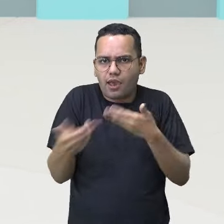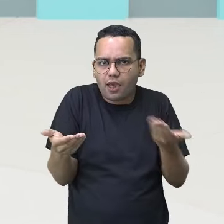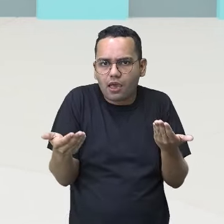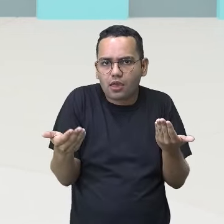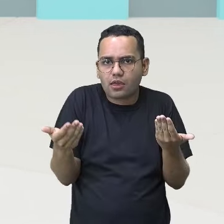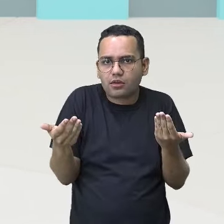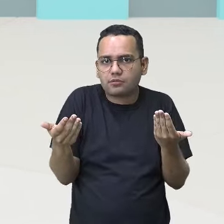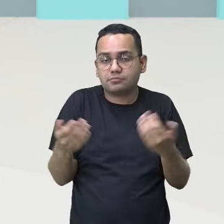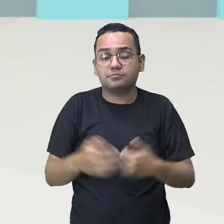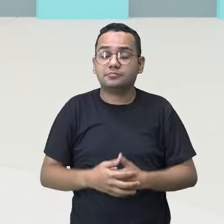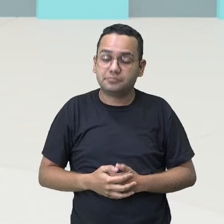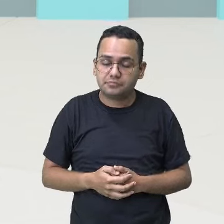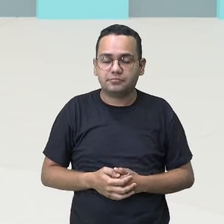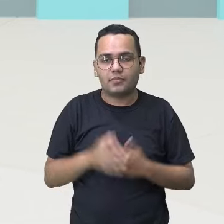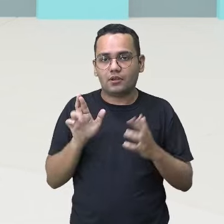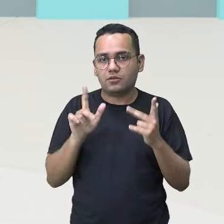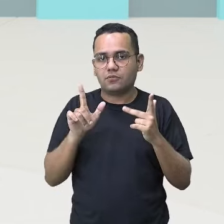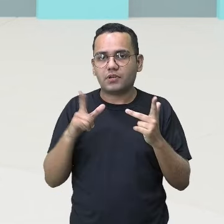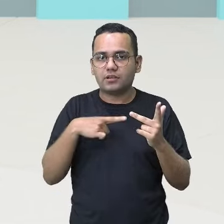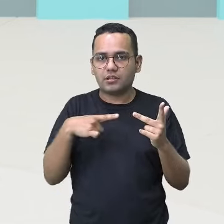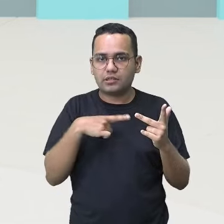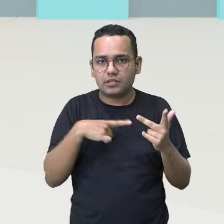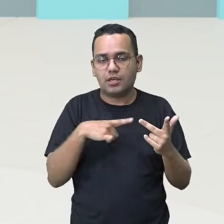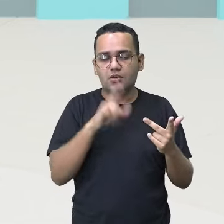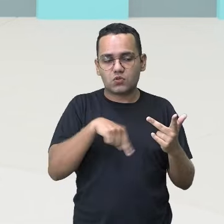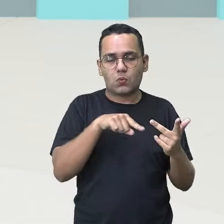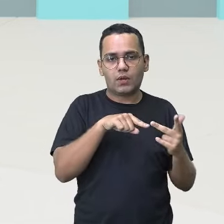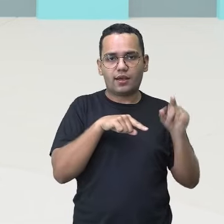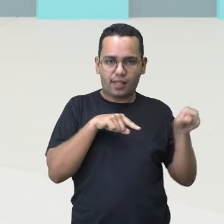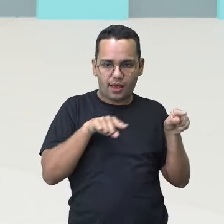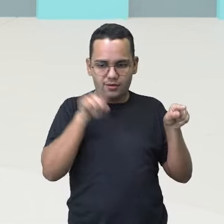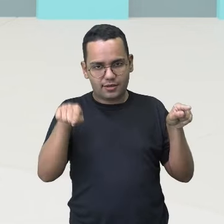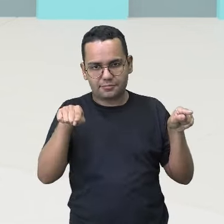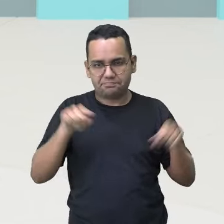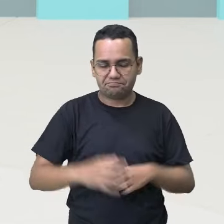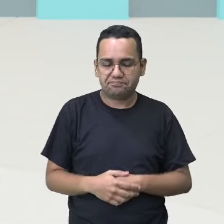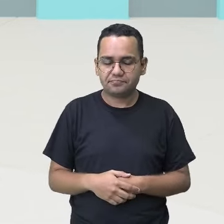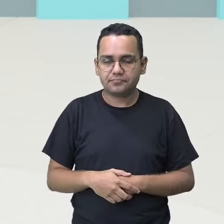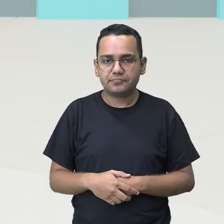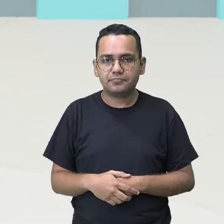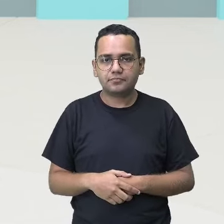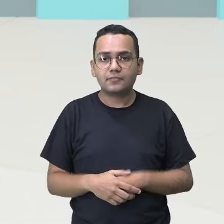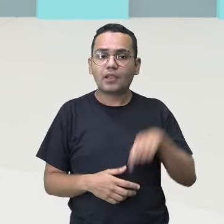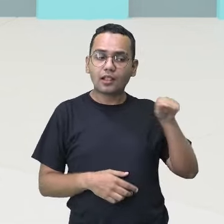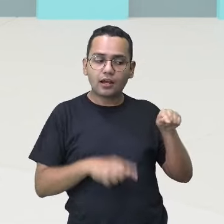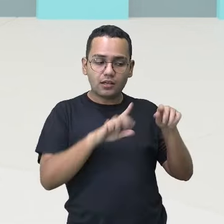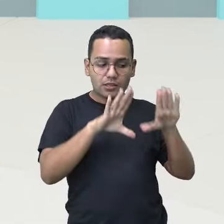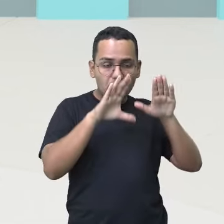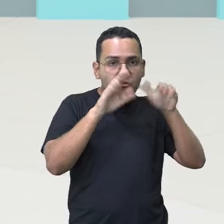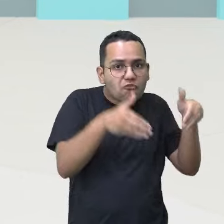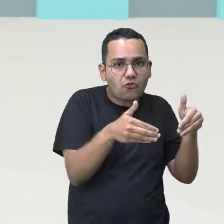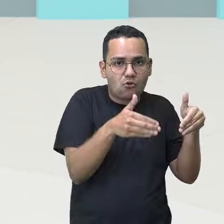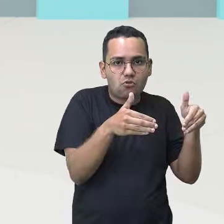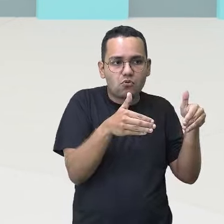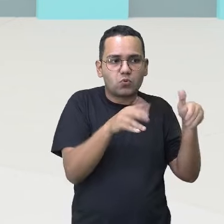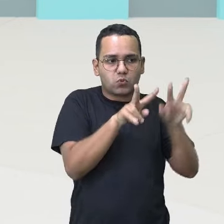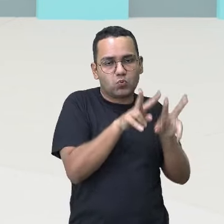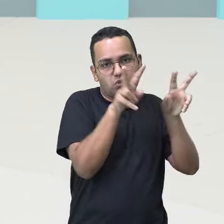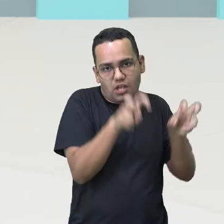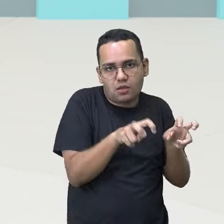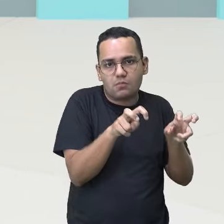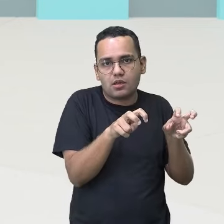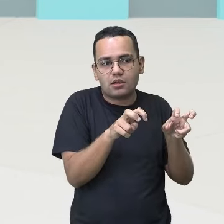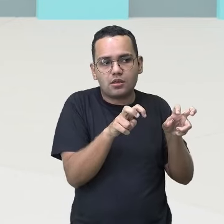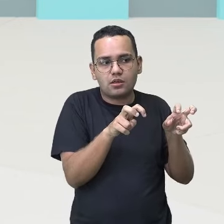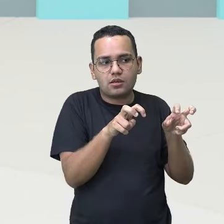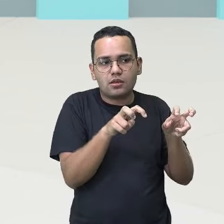roupas então essa é a diferença entre a restritiva e a explicativa é que na restritiva eu vou o quê restringir eu vou dizer